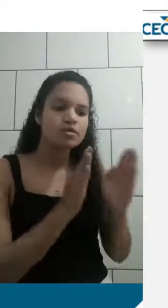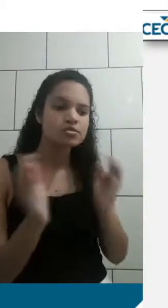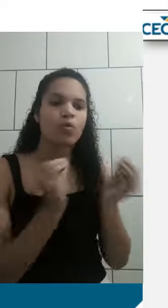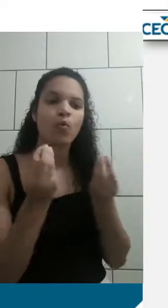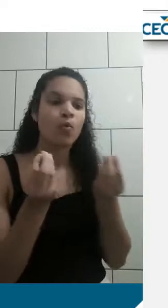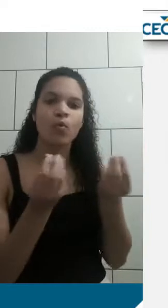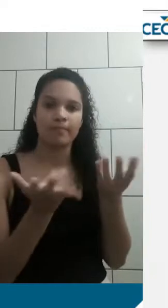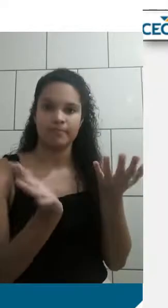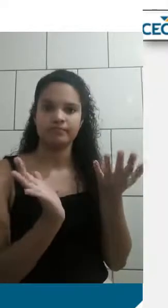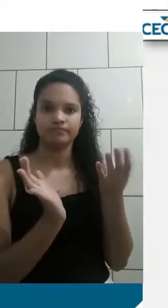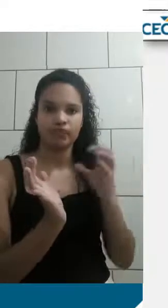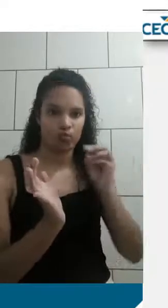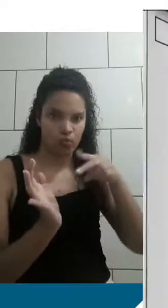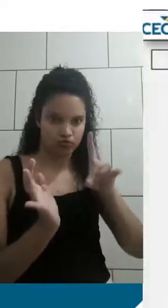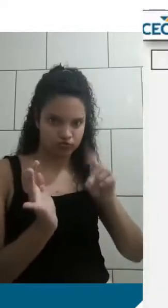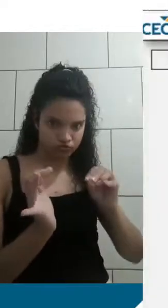leitura do código genético?